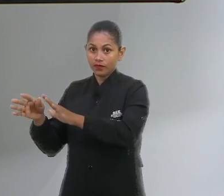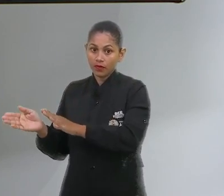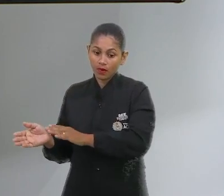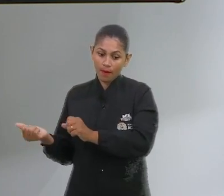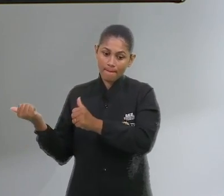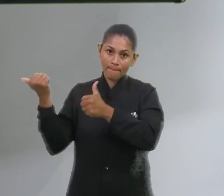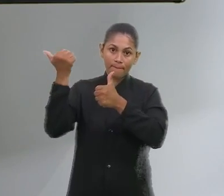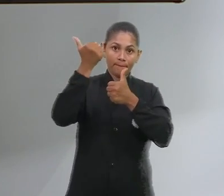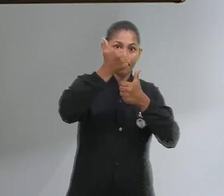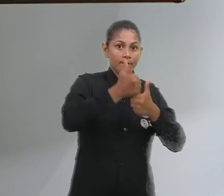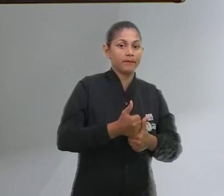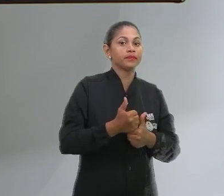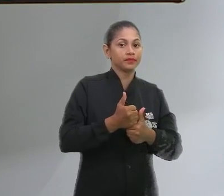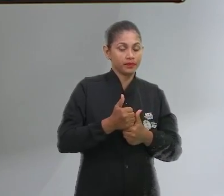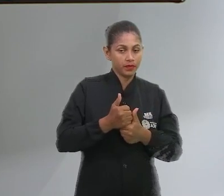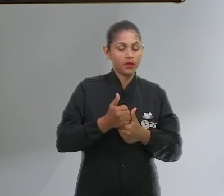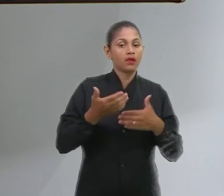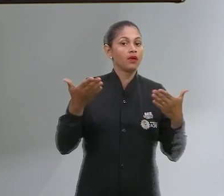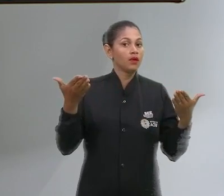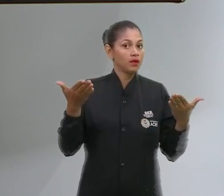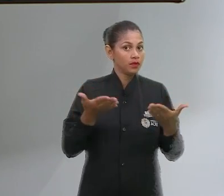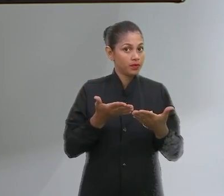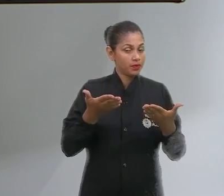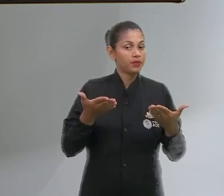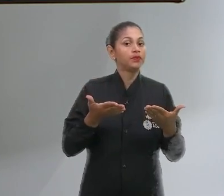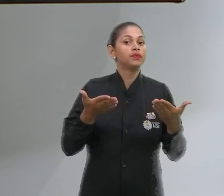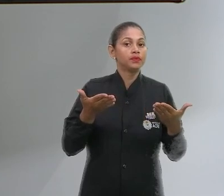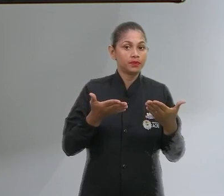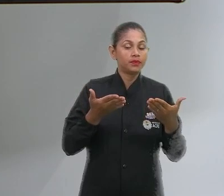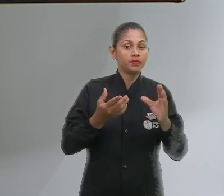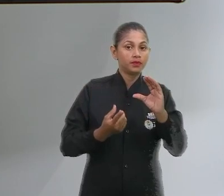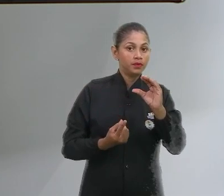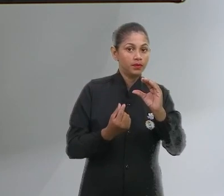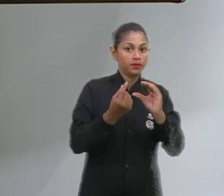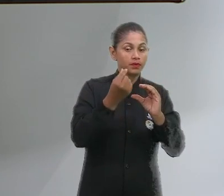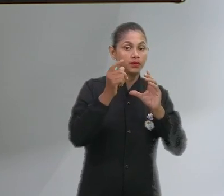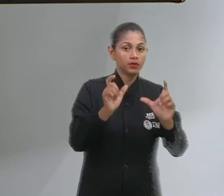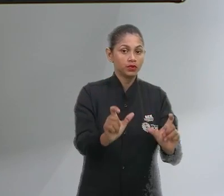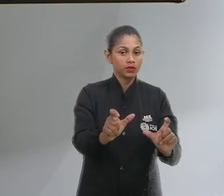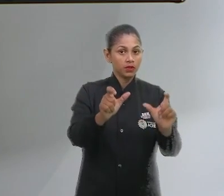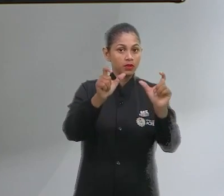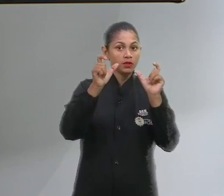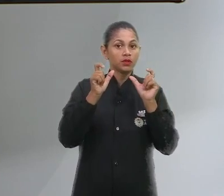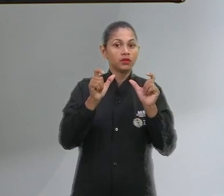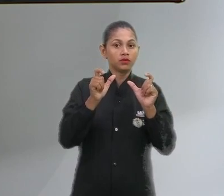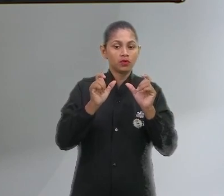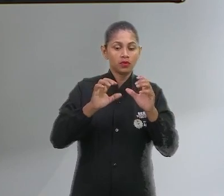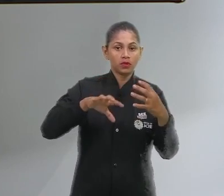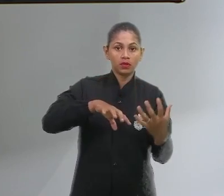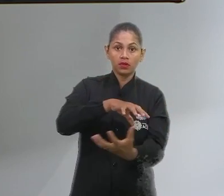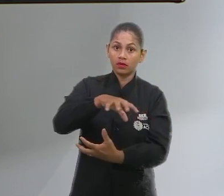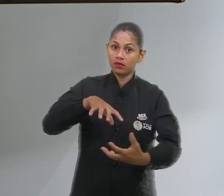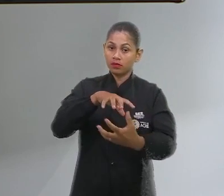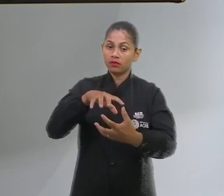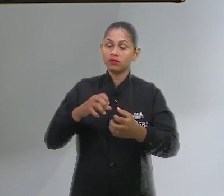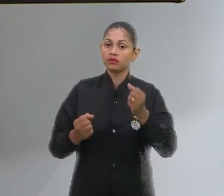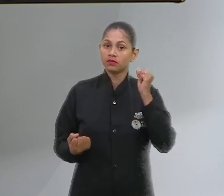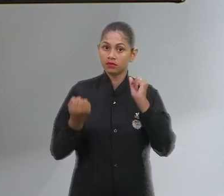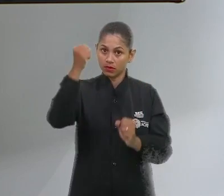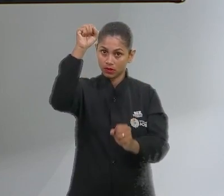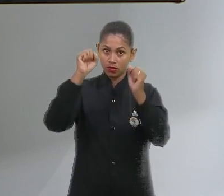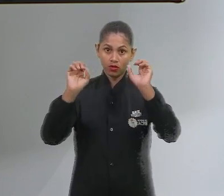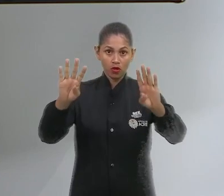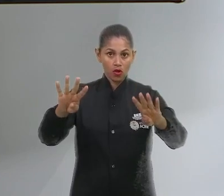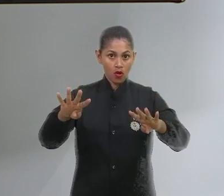a atual sociedade capitalista, destacando muito a questão da Revolução Industrial.